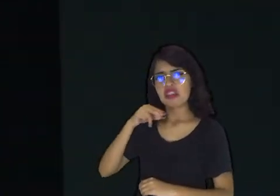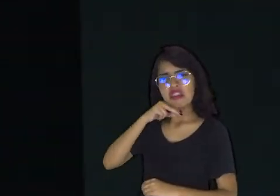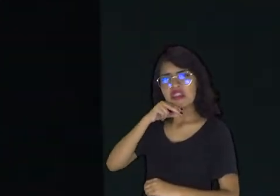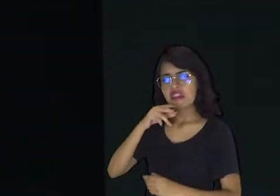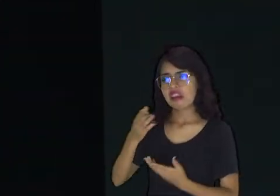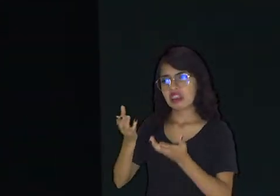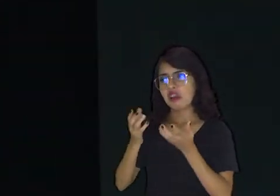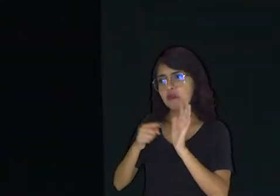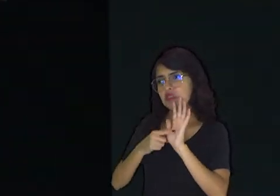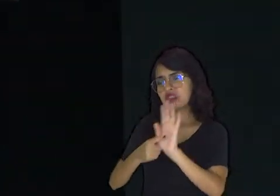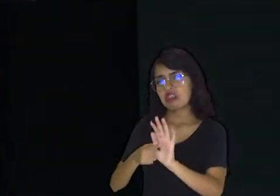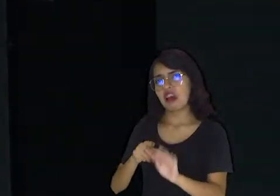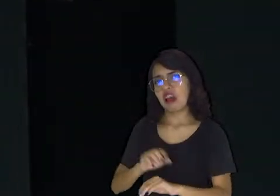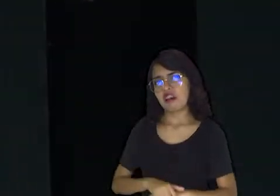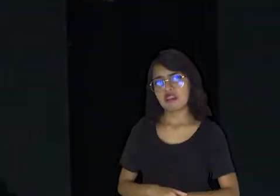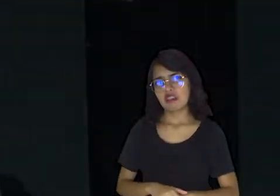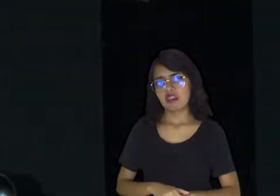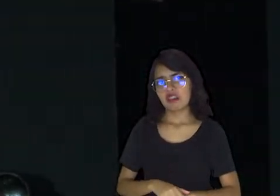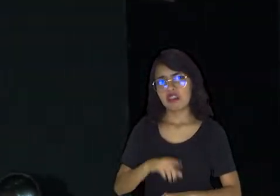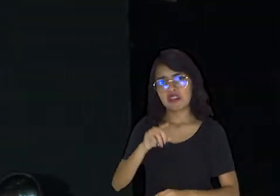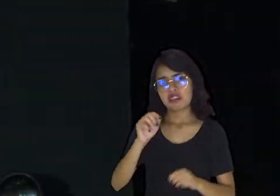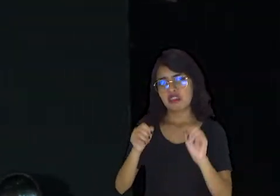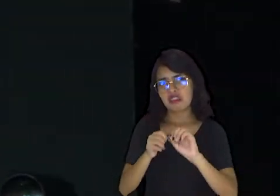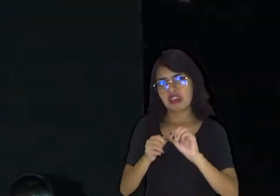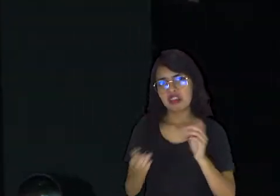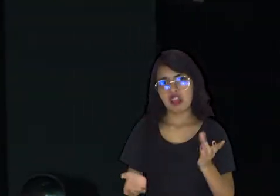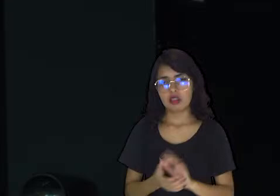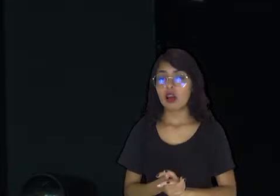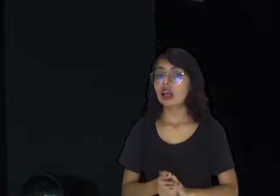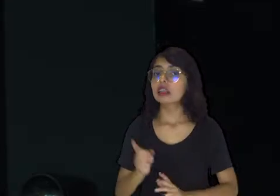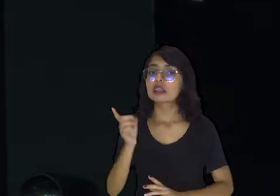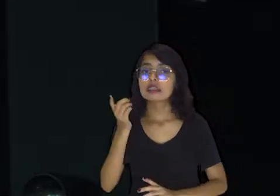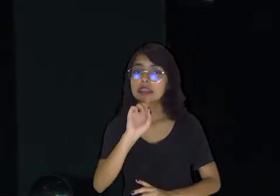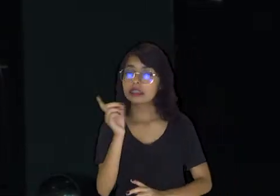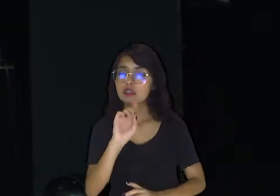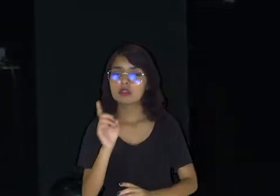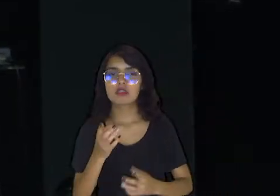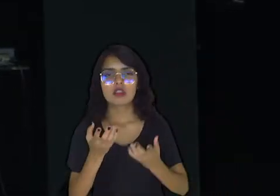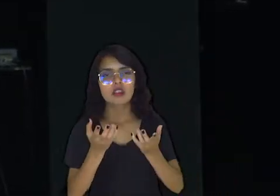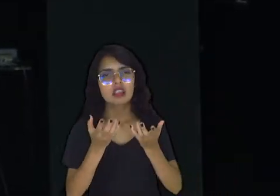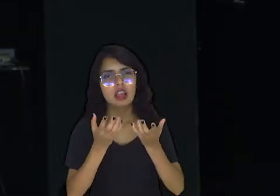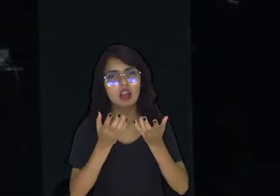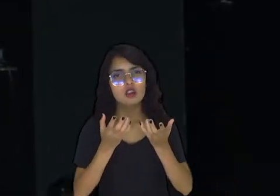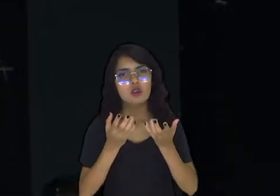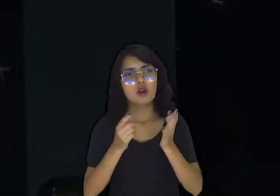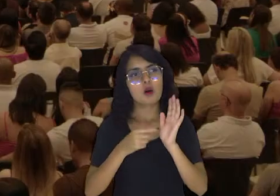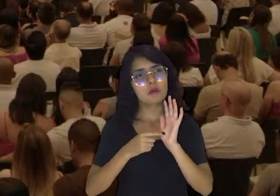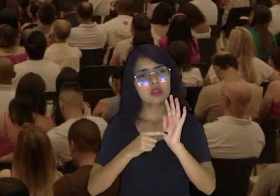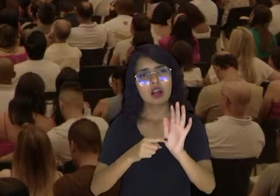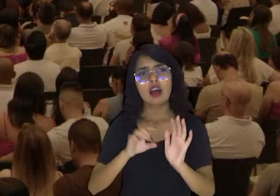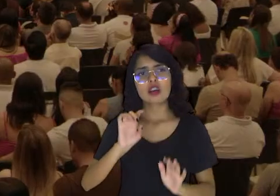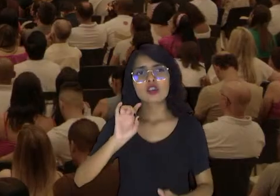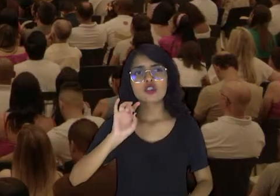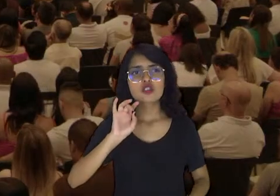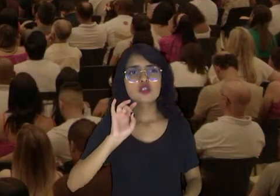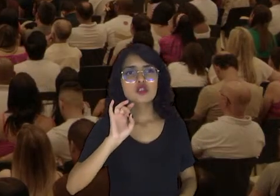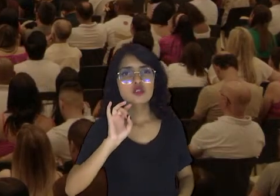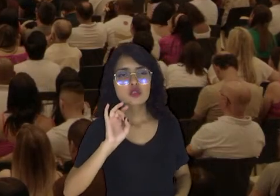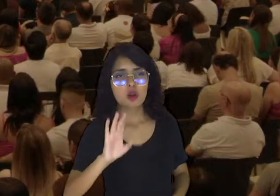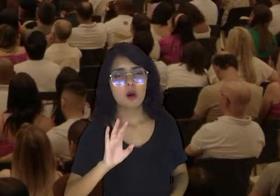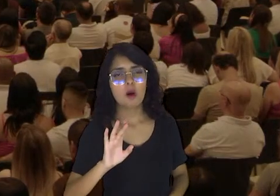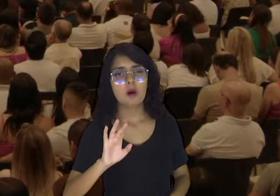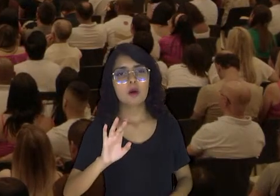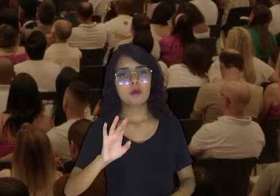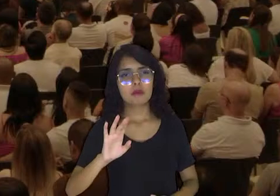incentivar você a não desistir, incentivá-lo a ir em frente. Eu estou trabalhando entre alguns casais que